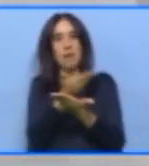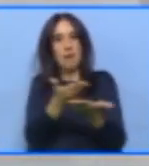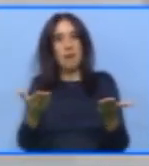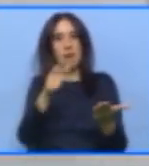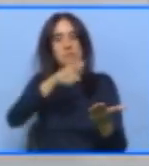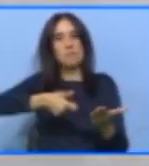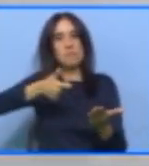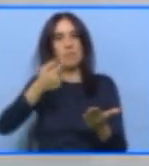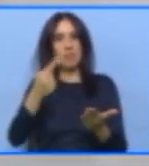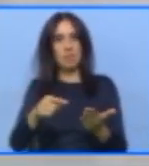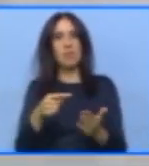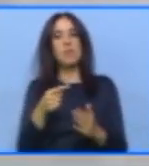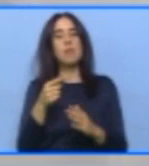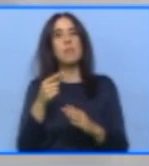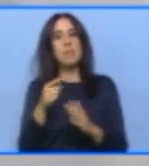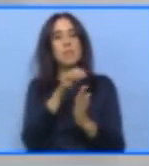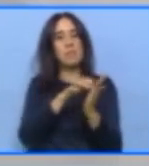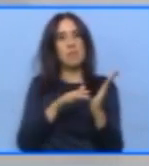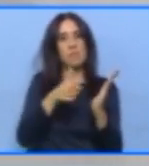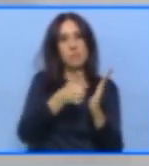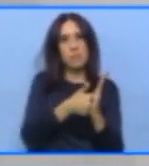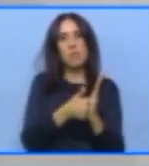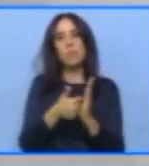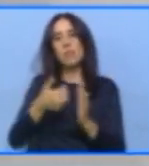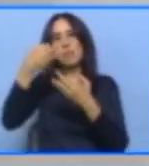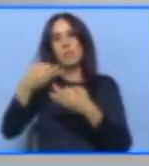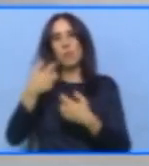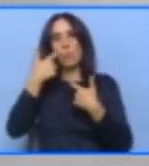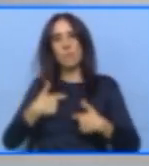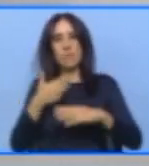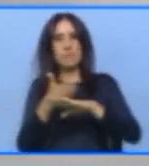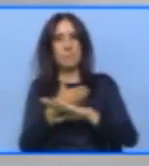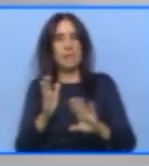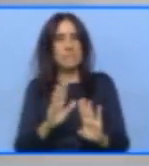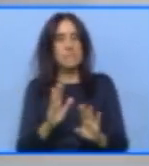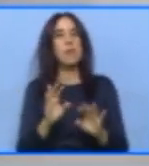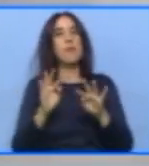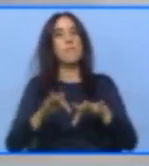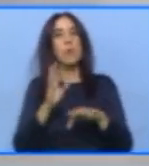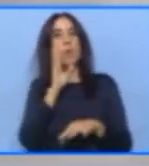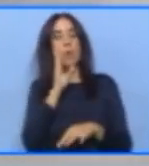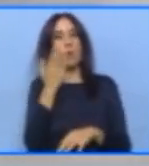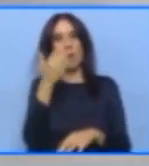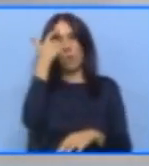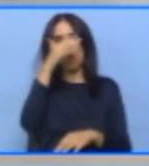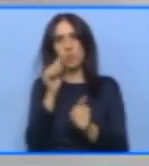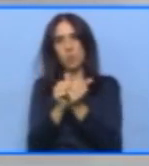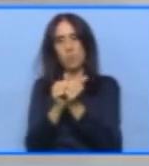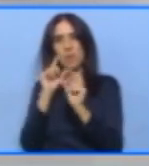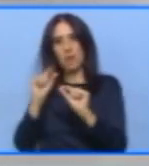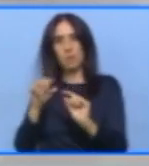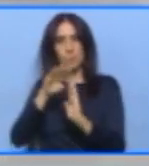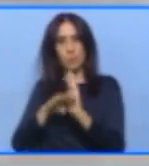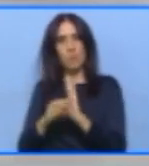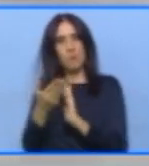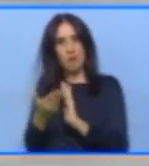a determinação de não separar o Evangelho da promoção da dignidade humana. A terminar, recordo ainda que mais logo pode acompanhar a edição rádio do